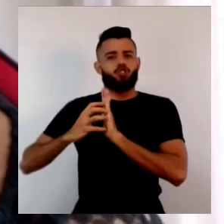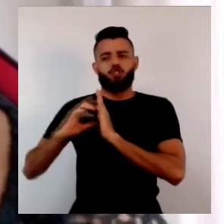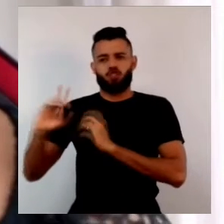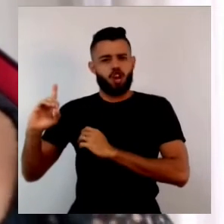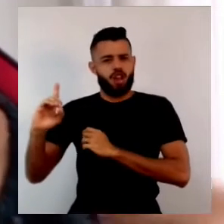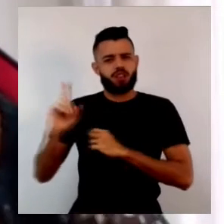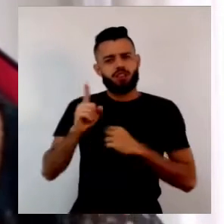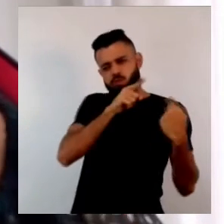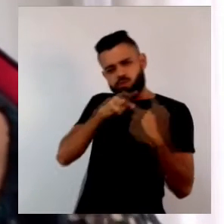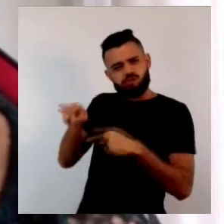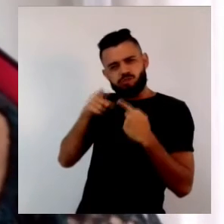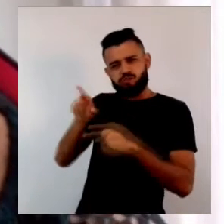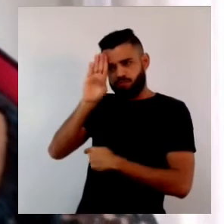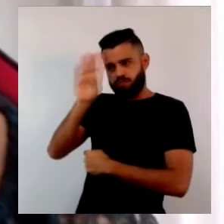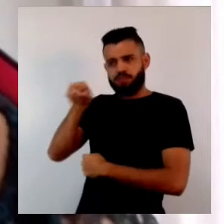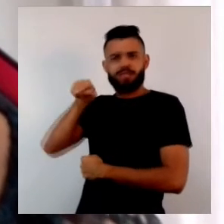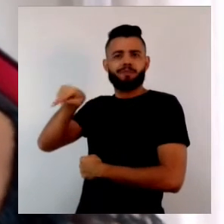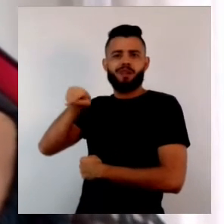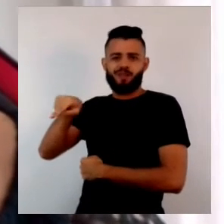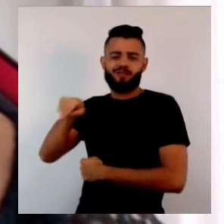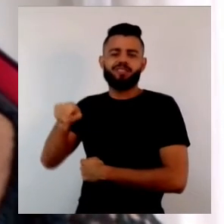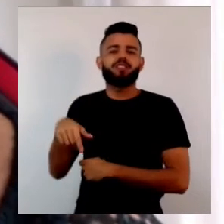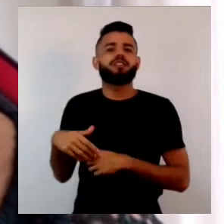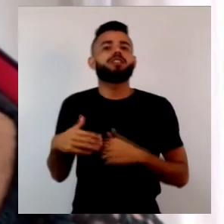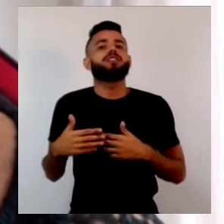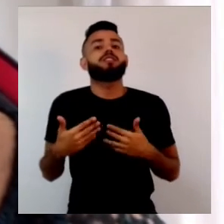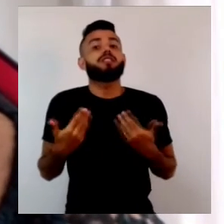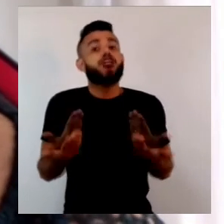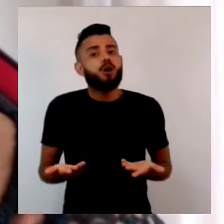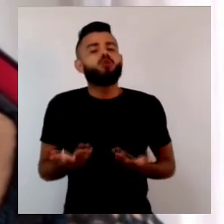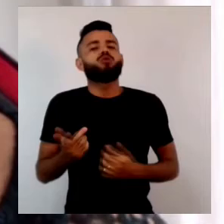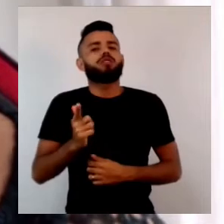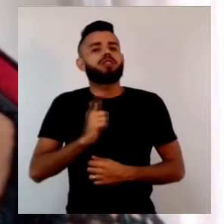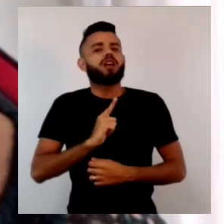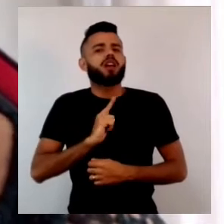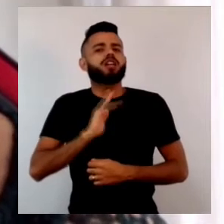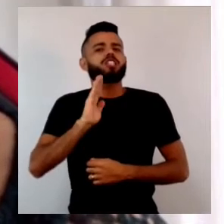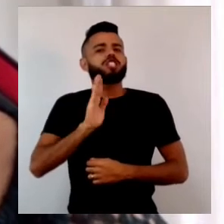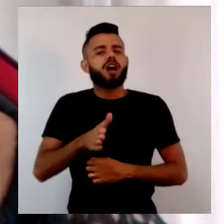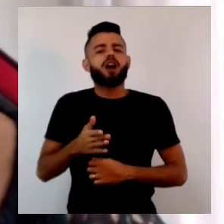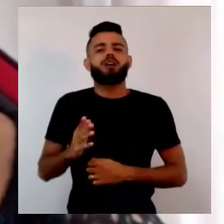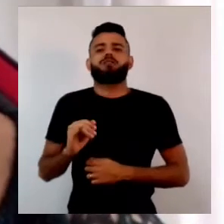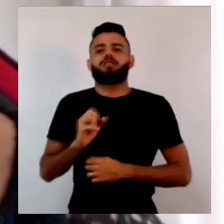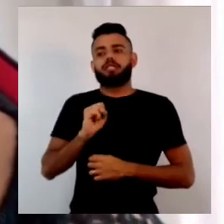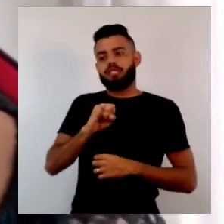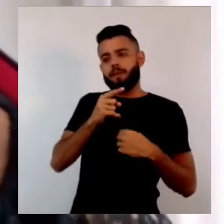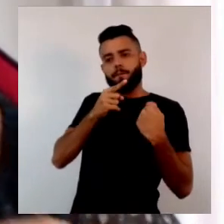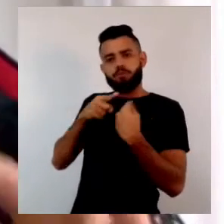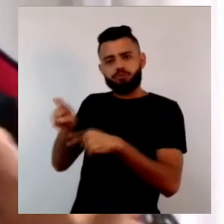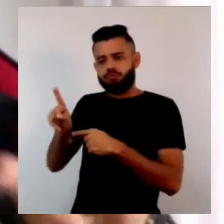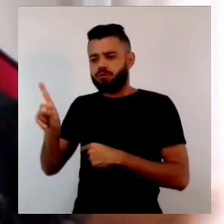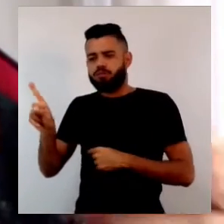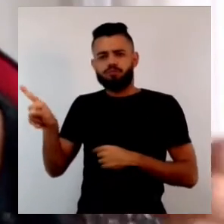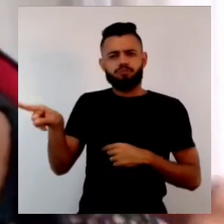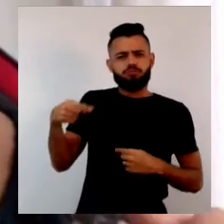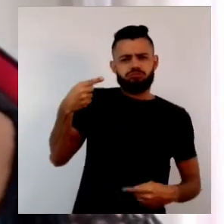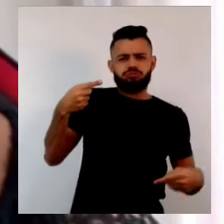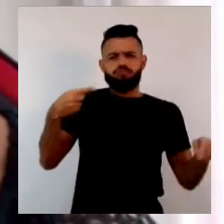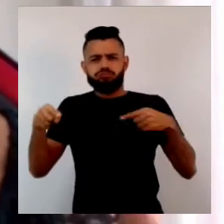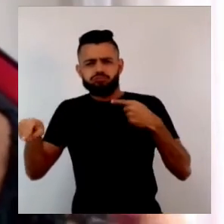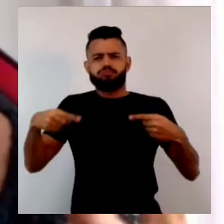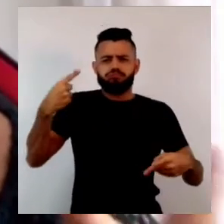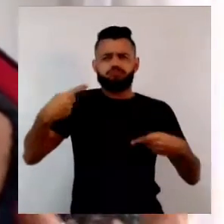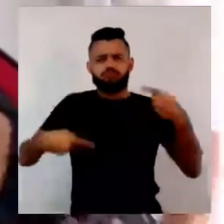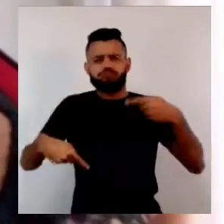Então, já existe um ímpeto a reagir para quebrar essa onda, né? Agora, claro, ainda estamos